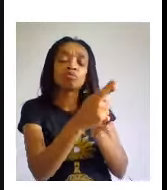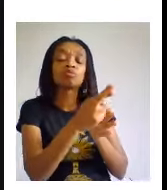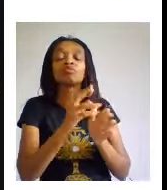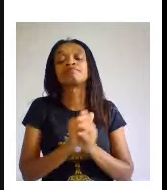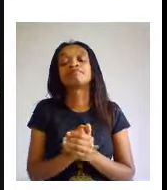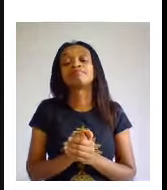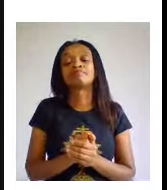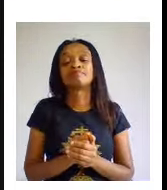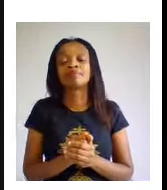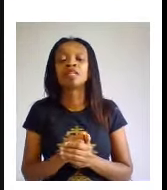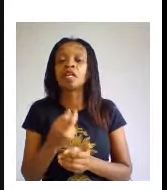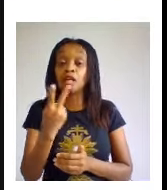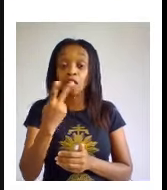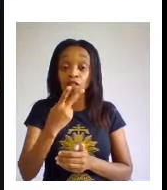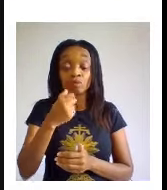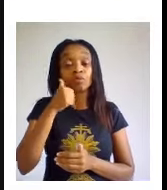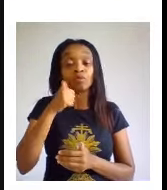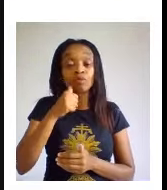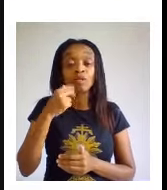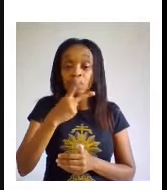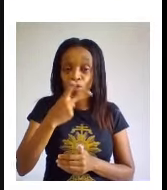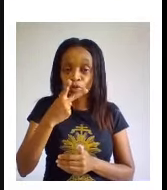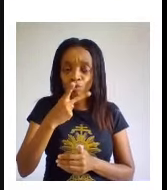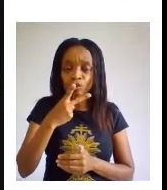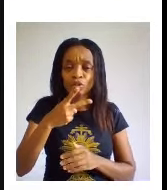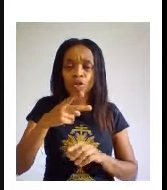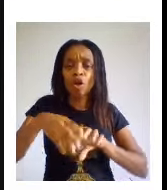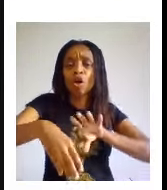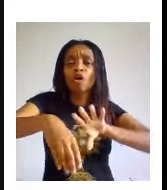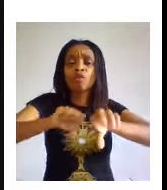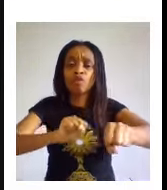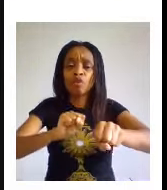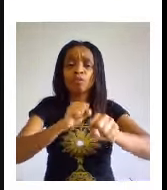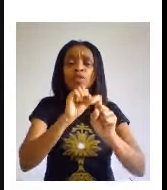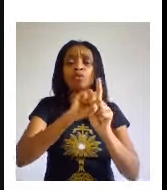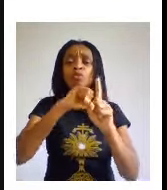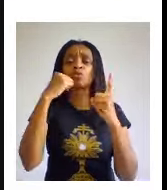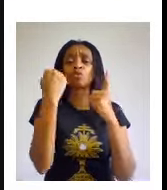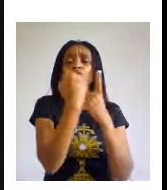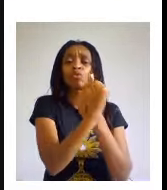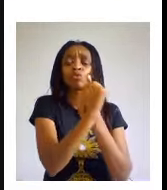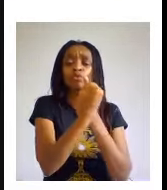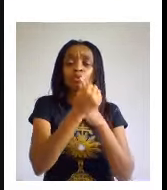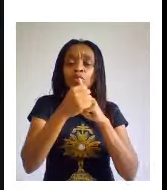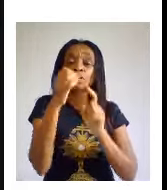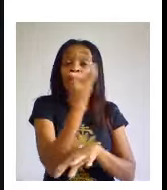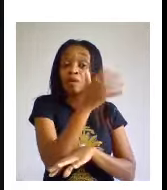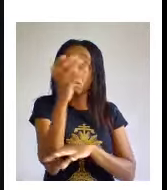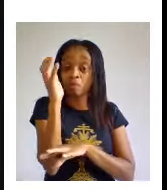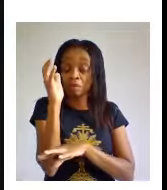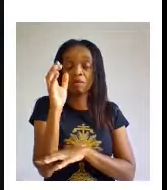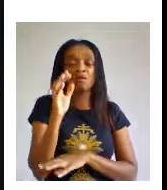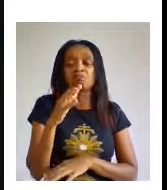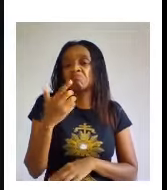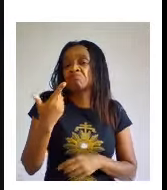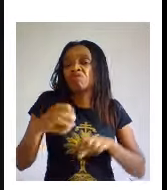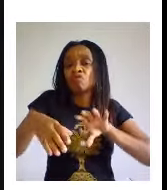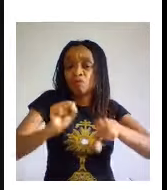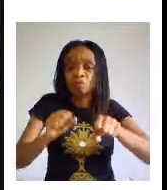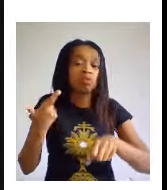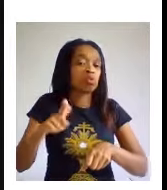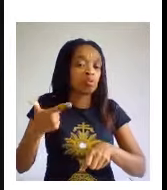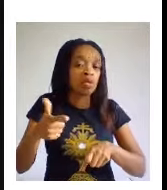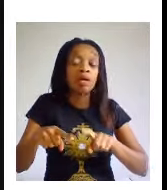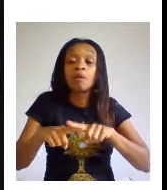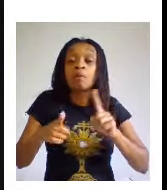tá? As duas, assim como eu, não têm nenhuma formação socioambiental, mas nós somos aí, como todos aqui,